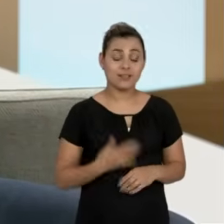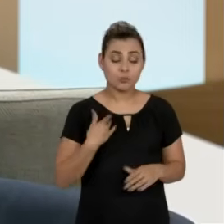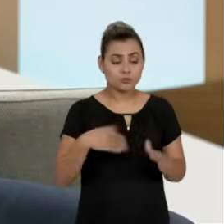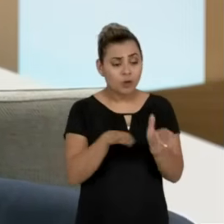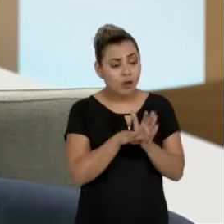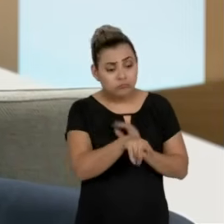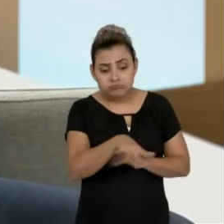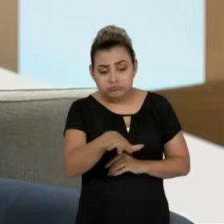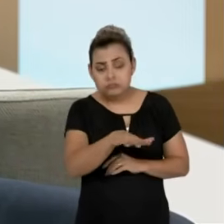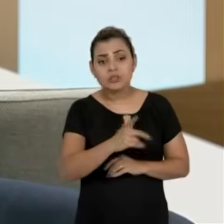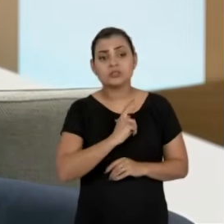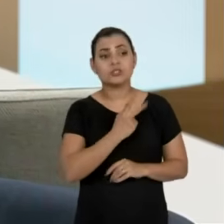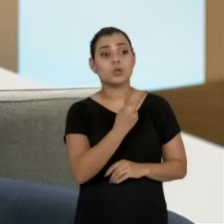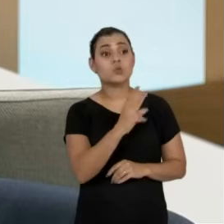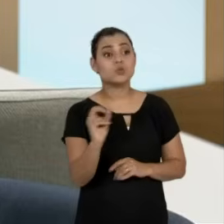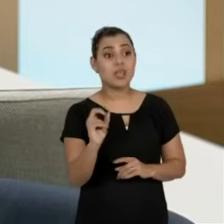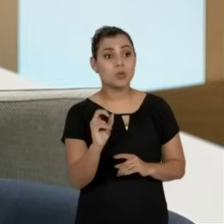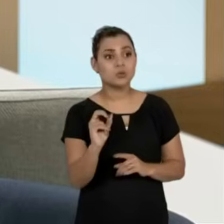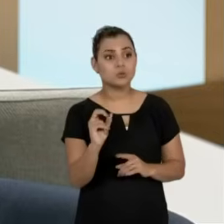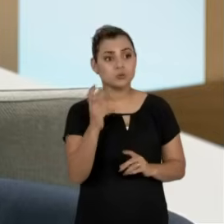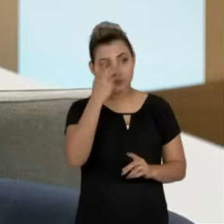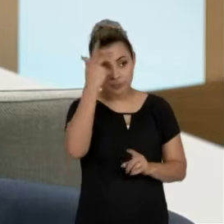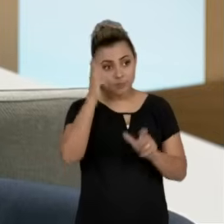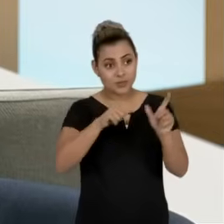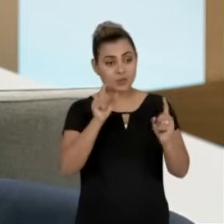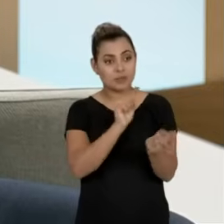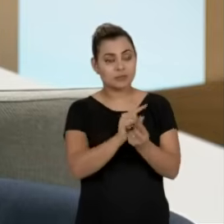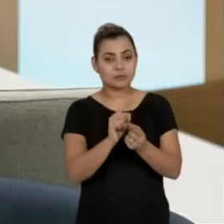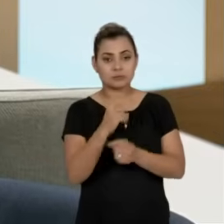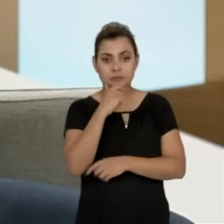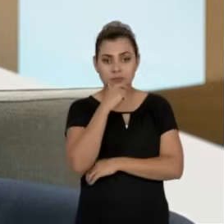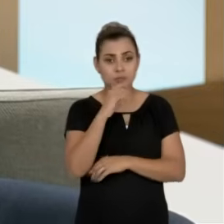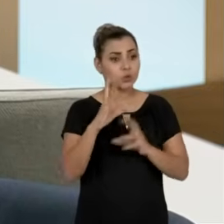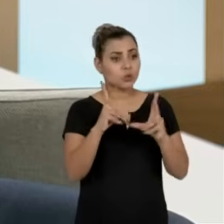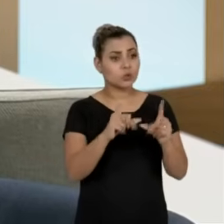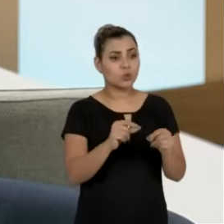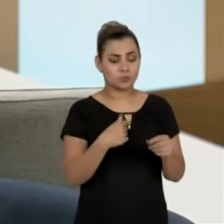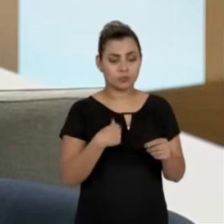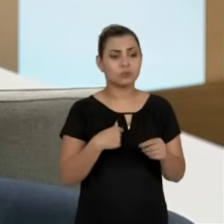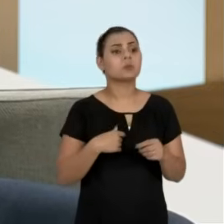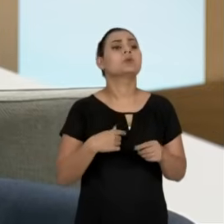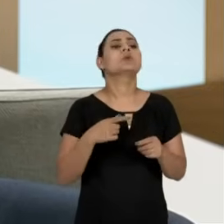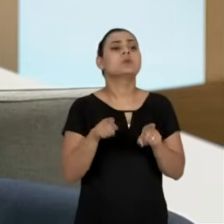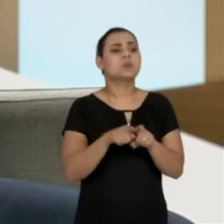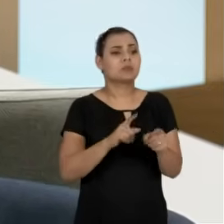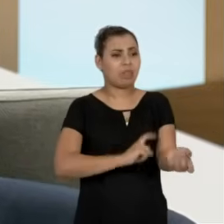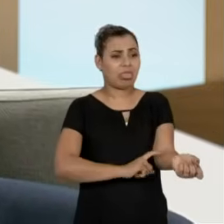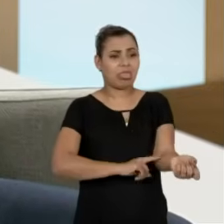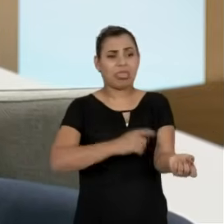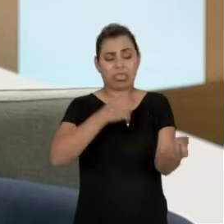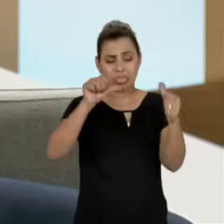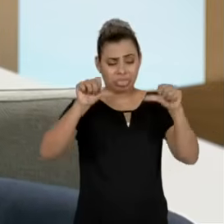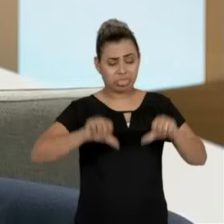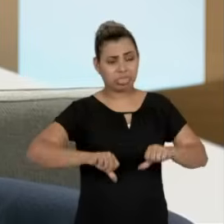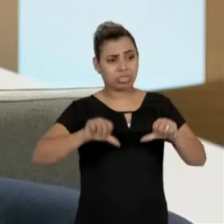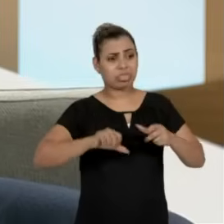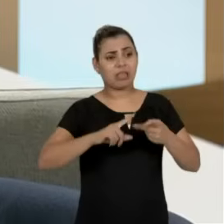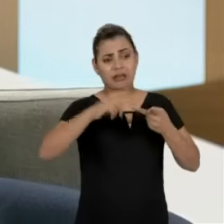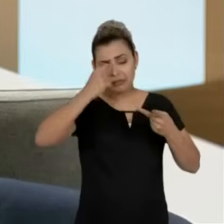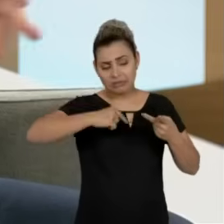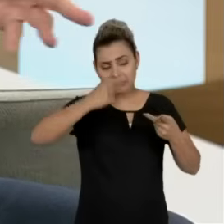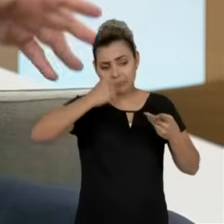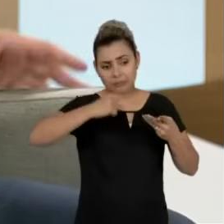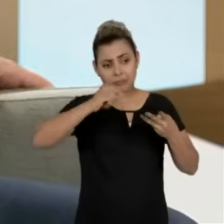lá, tinha 200 pacientes, né? Todo mundo com verme, anemia, dor de barriga, gripe,